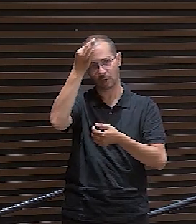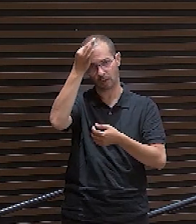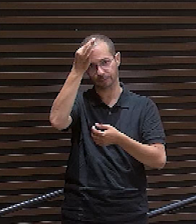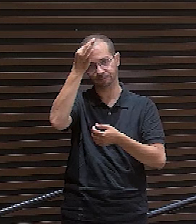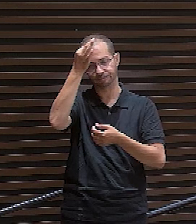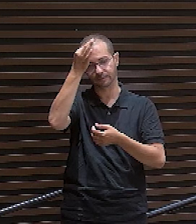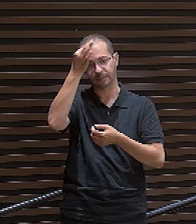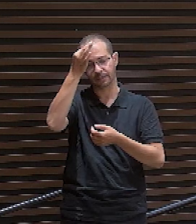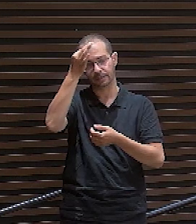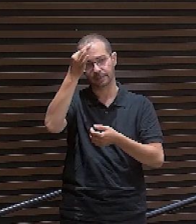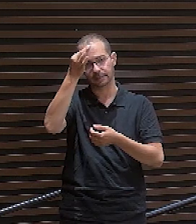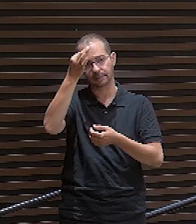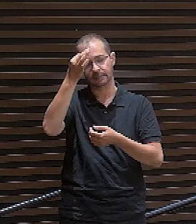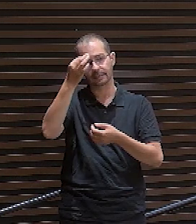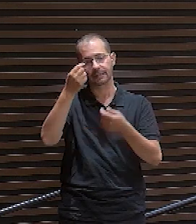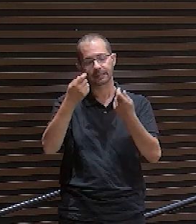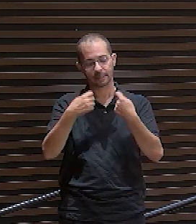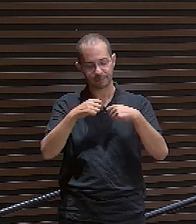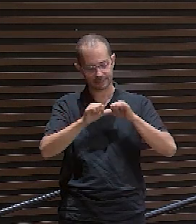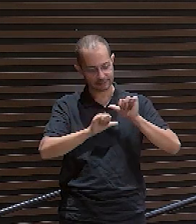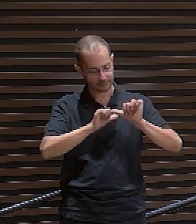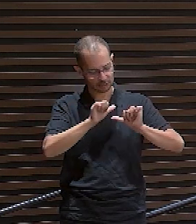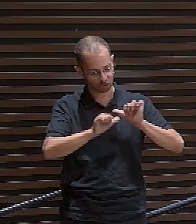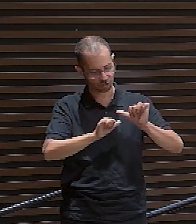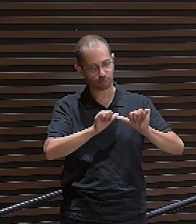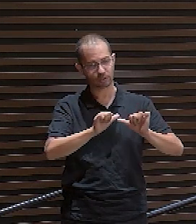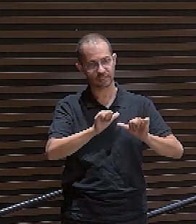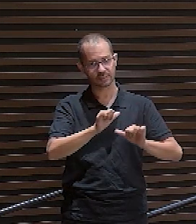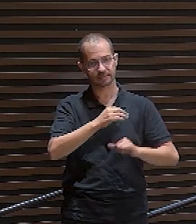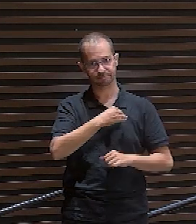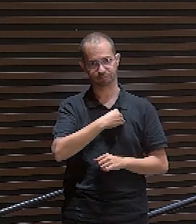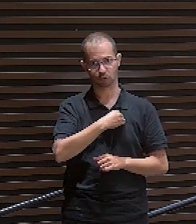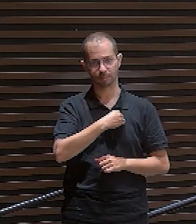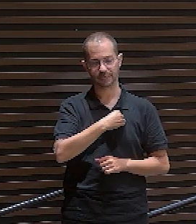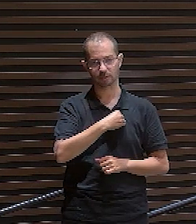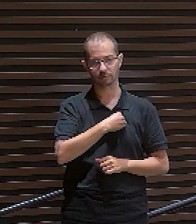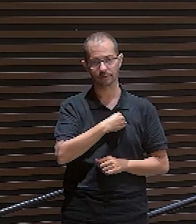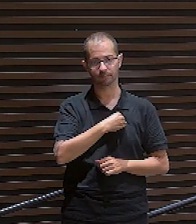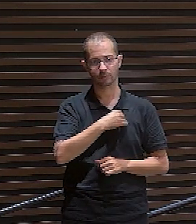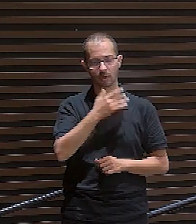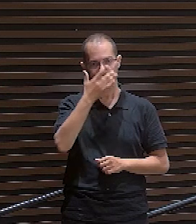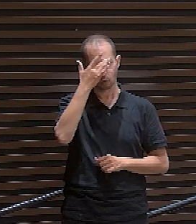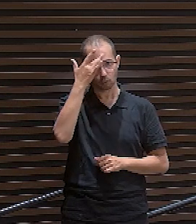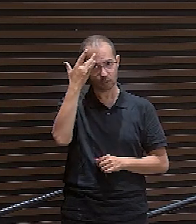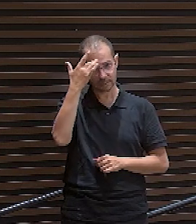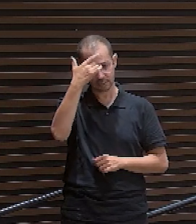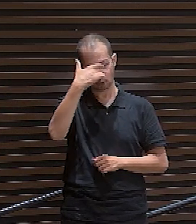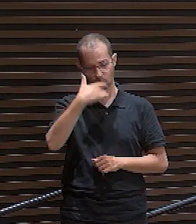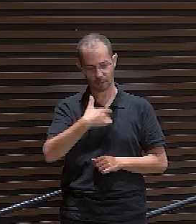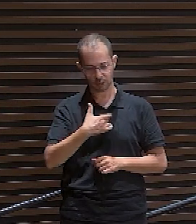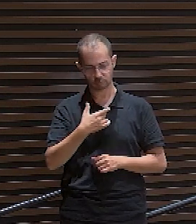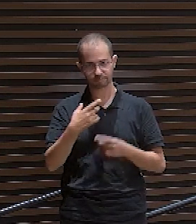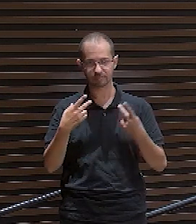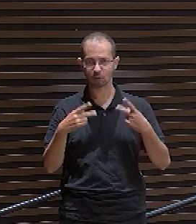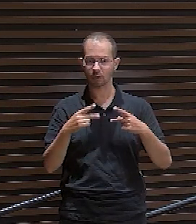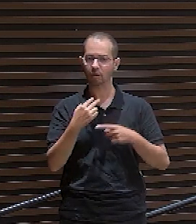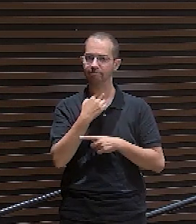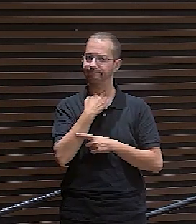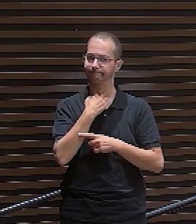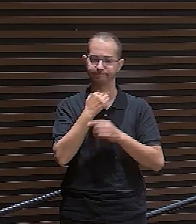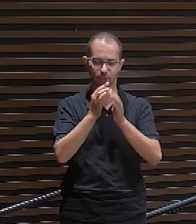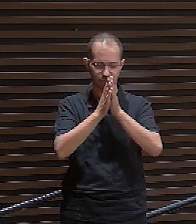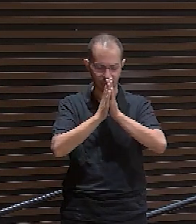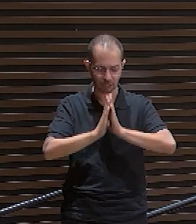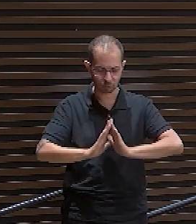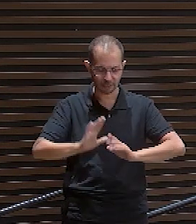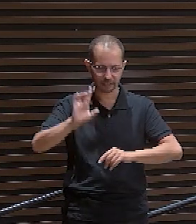pressupõe a regeneração do pecador. O ser humano natural não pode adorar a Deus.